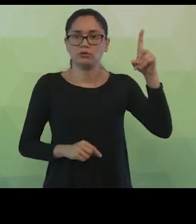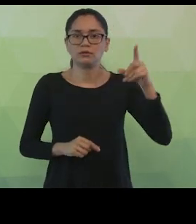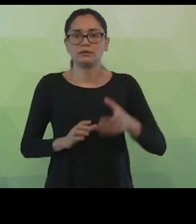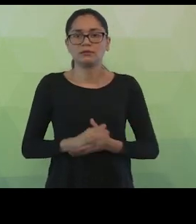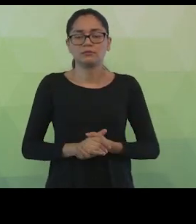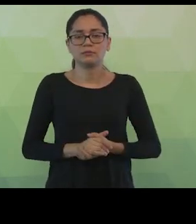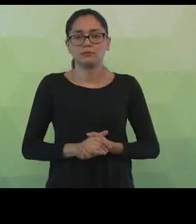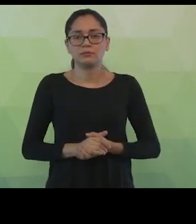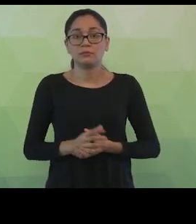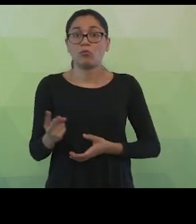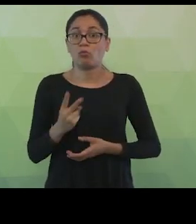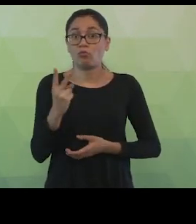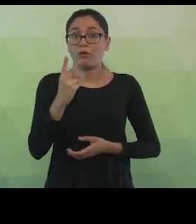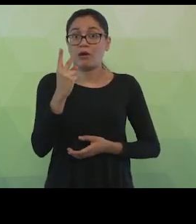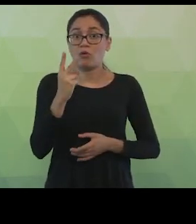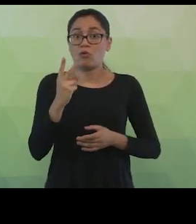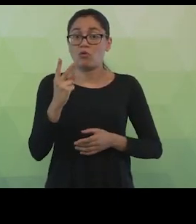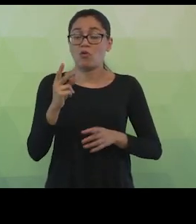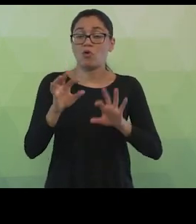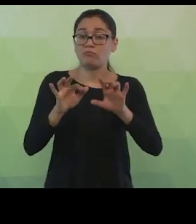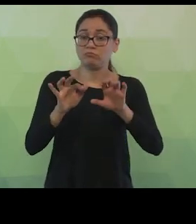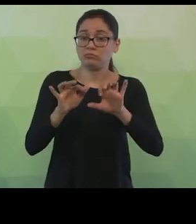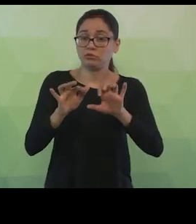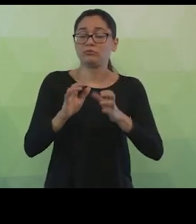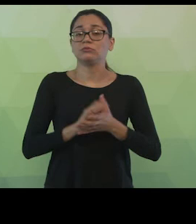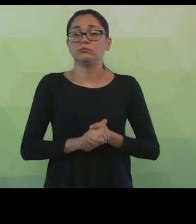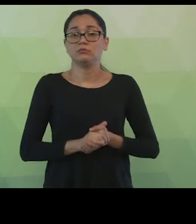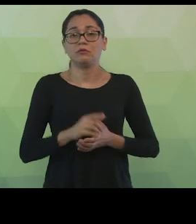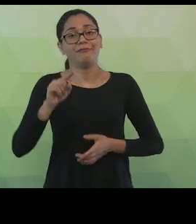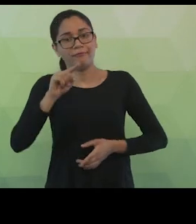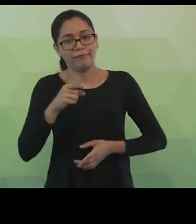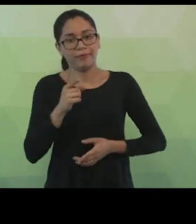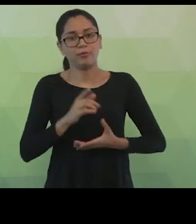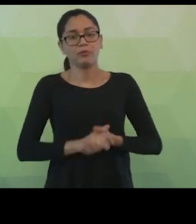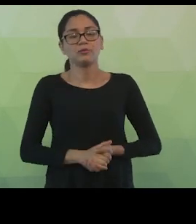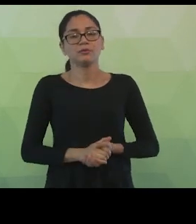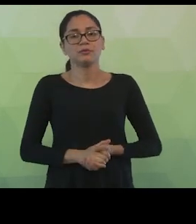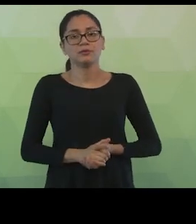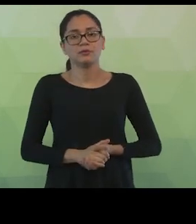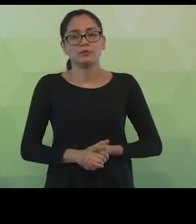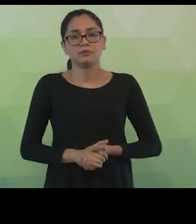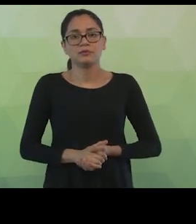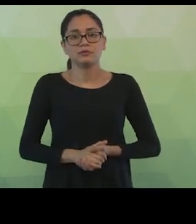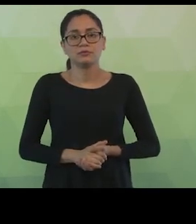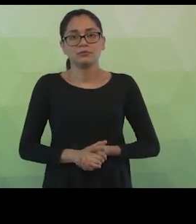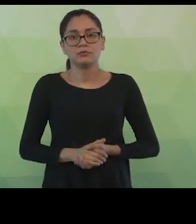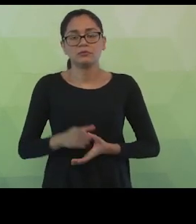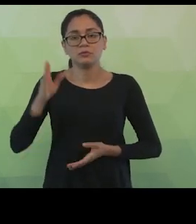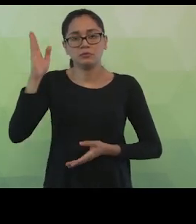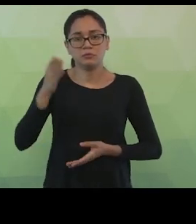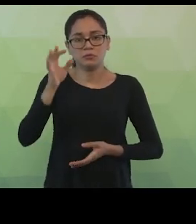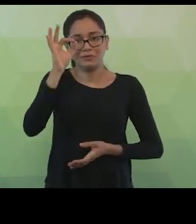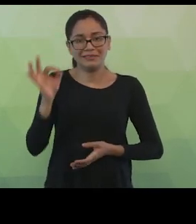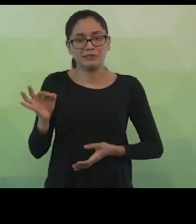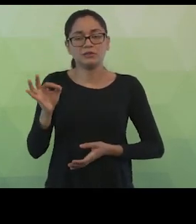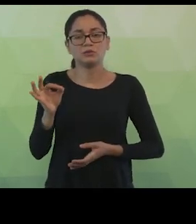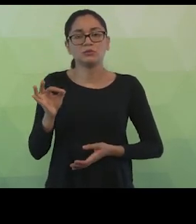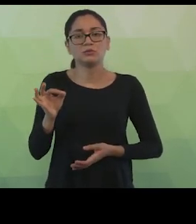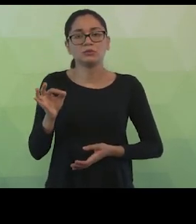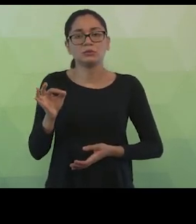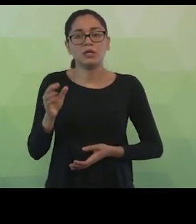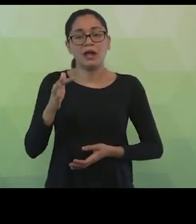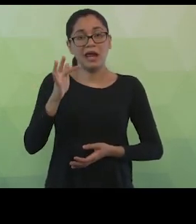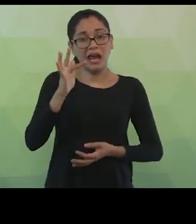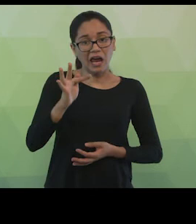o valor que a pessoa digitou, vírgula, e aqui no porcento F, os